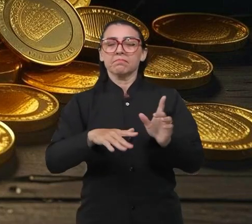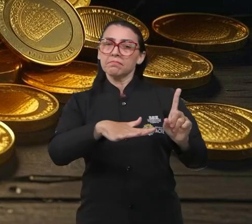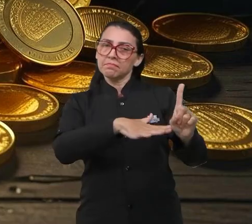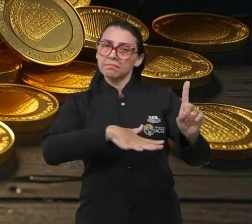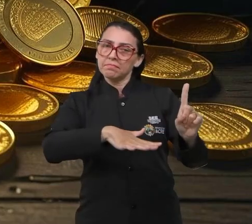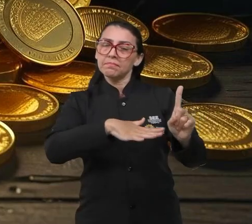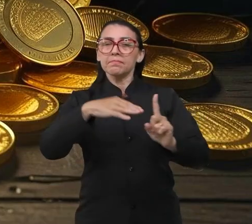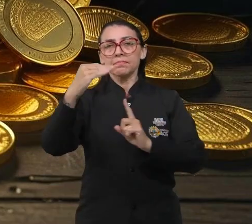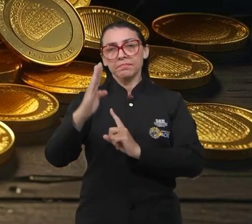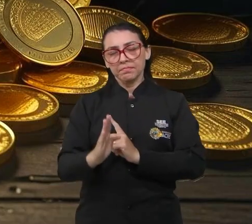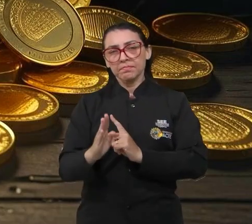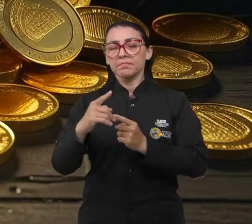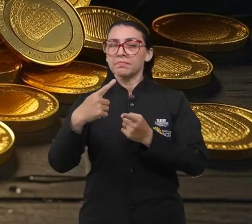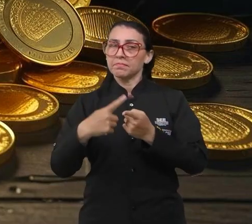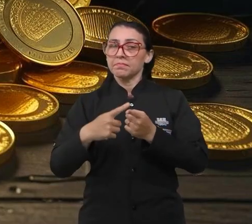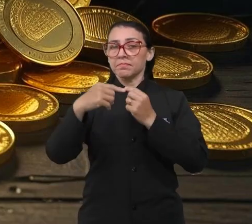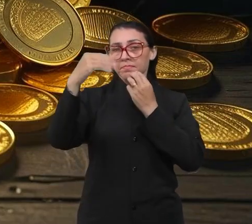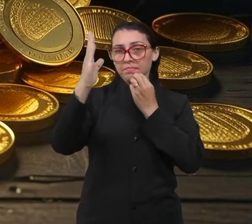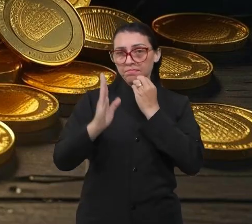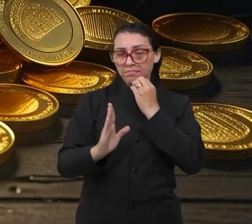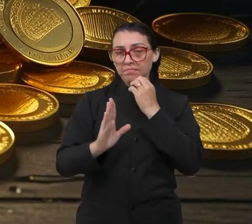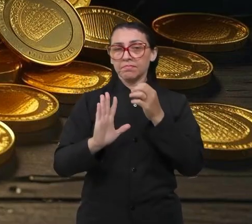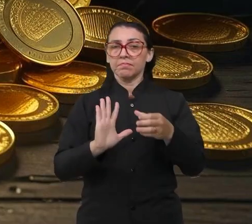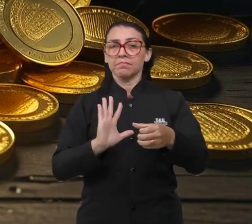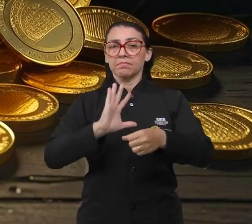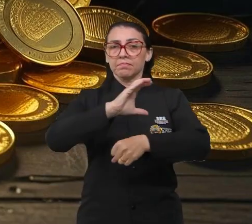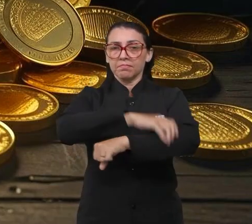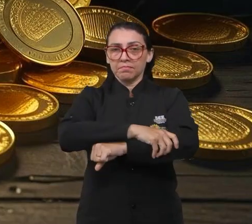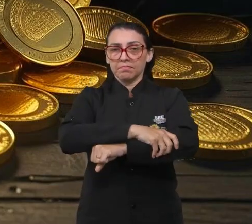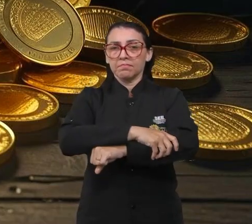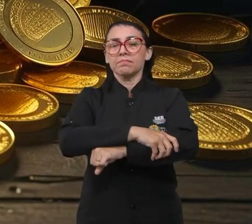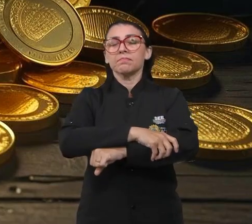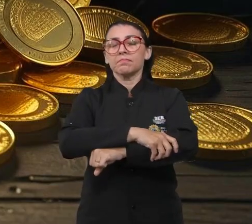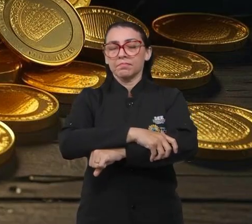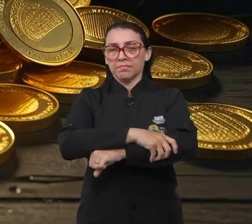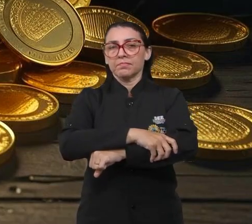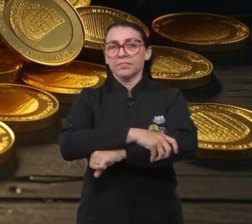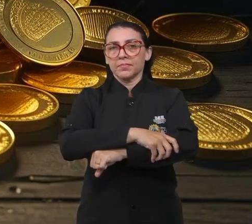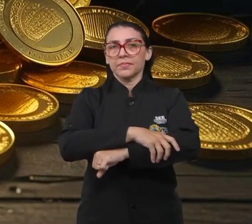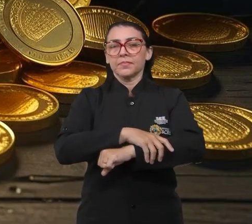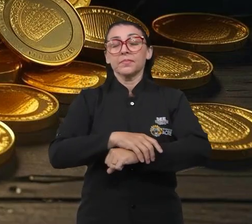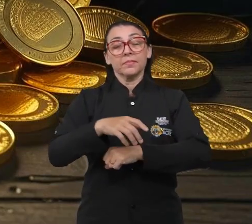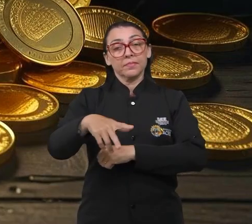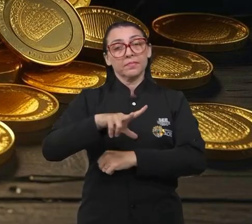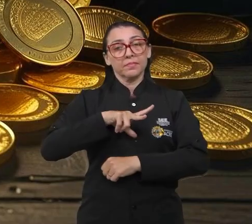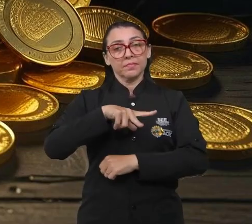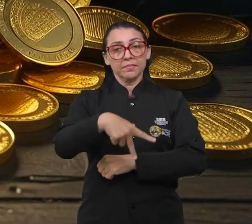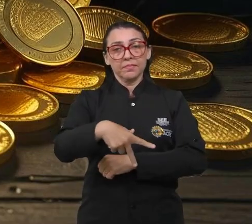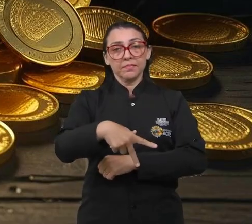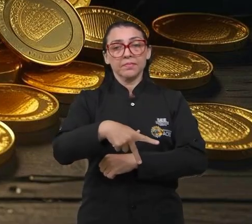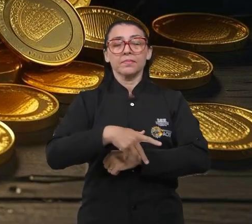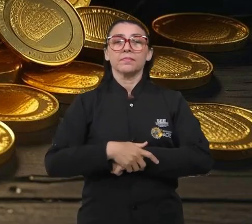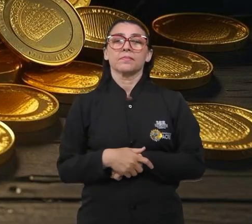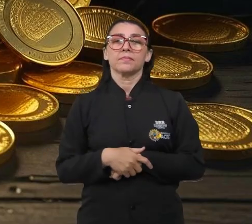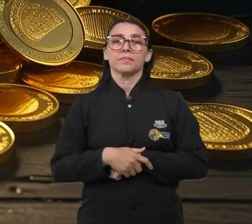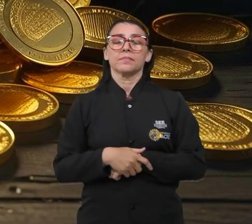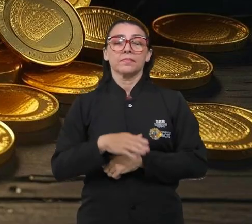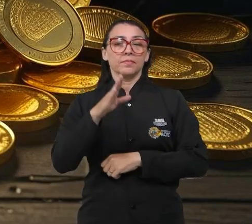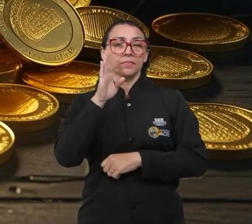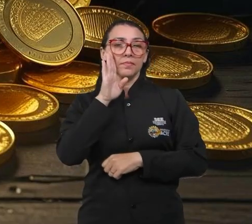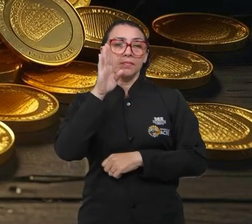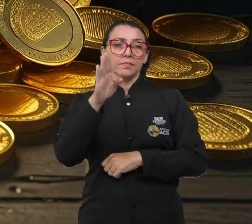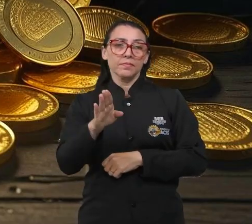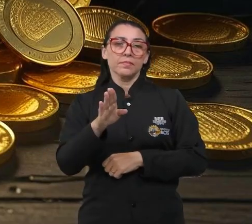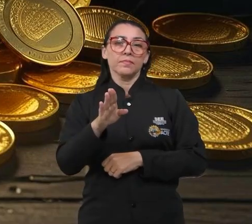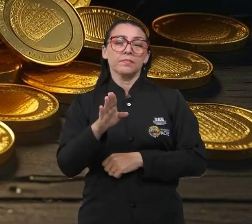sociedade brasileira. Sim, porque o Brasil, ele foi aí por muitos anos colônia de Portugal. Então, é um dos